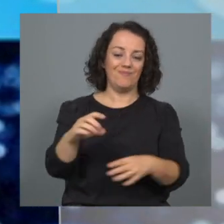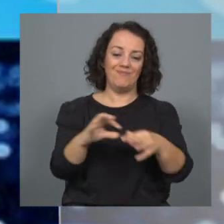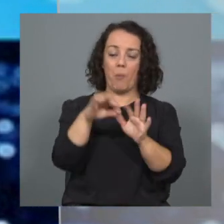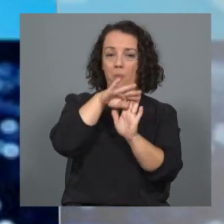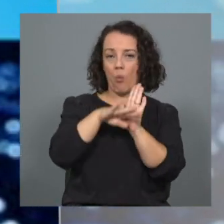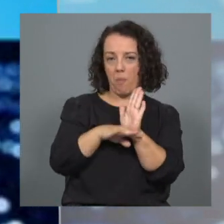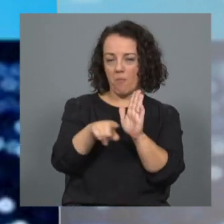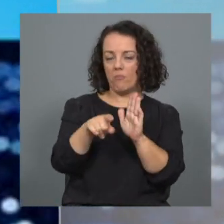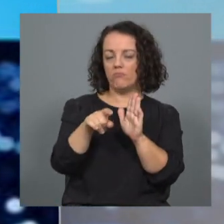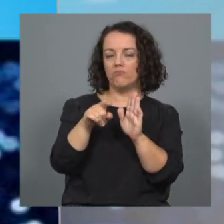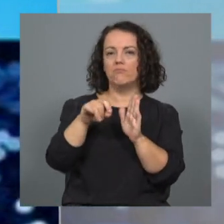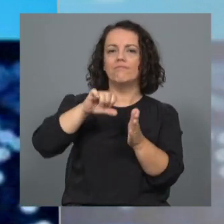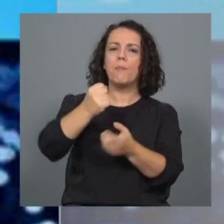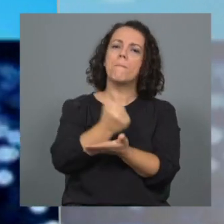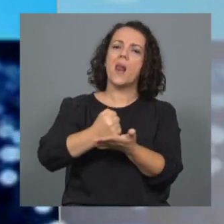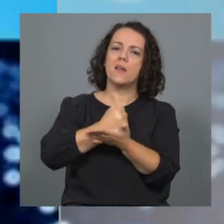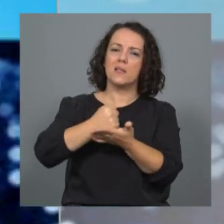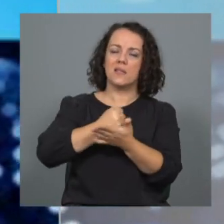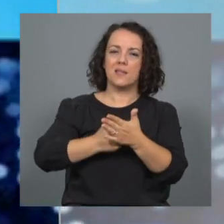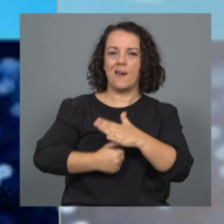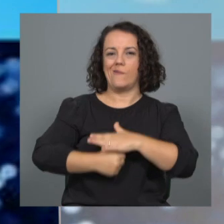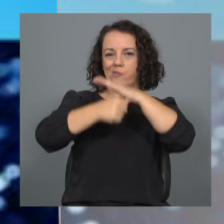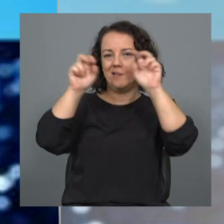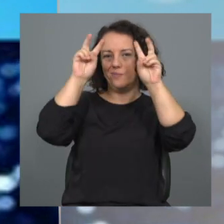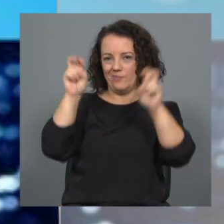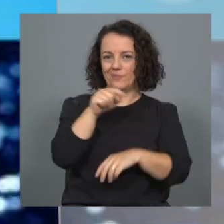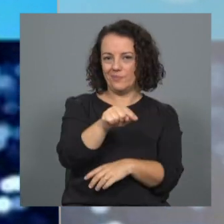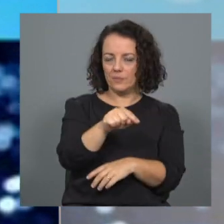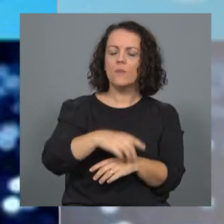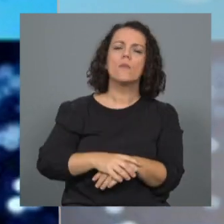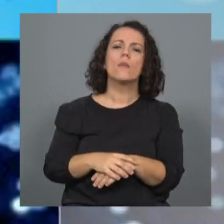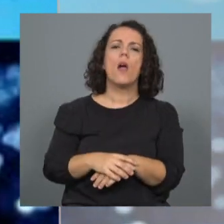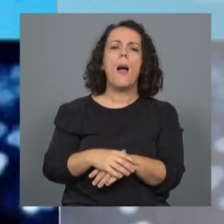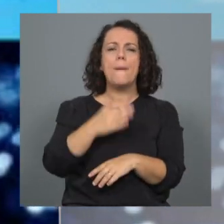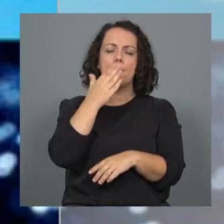Central, percebe-se que há aqui uma intencionalidade de, digamos,